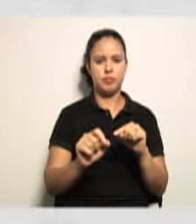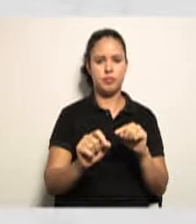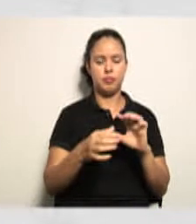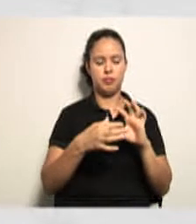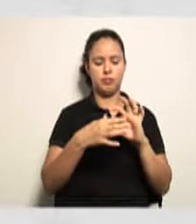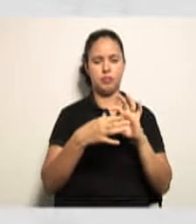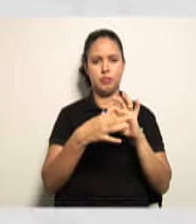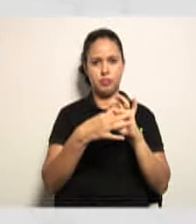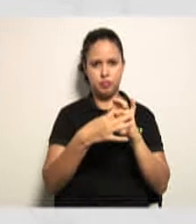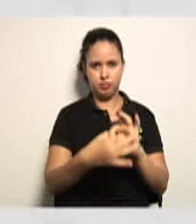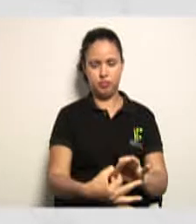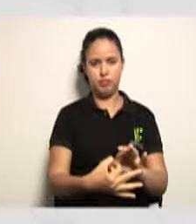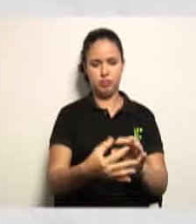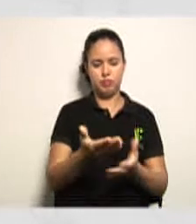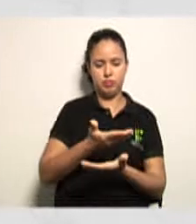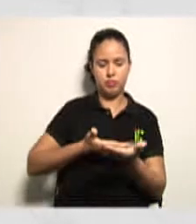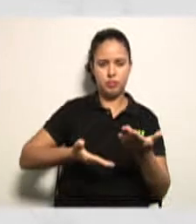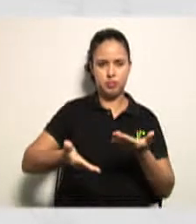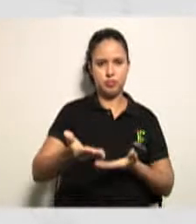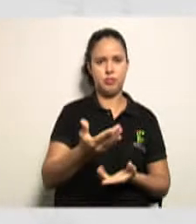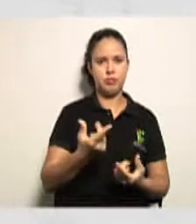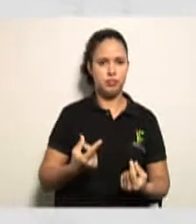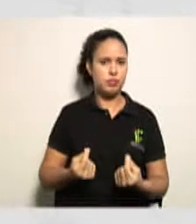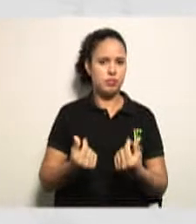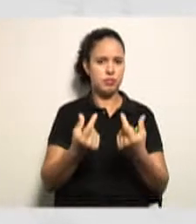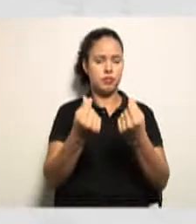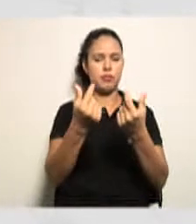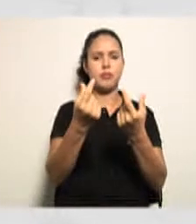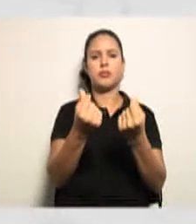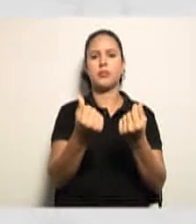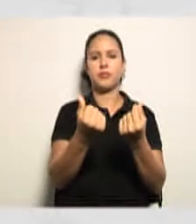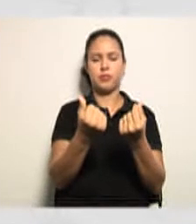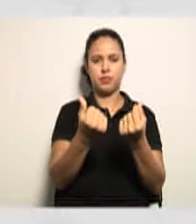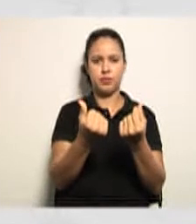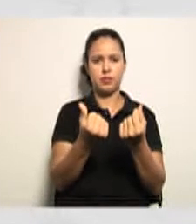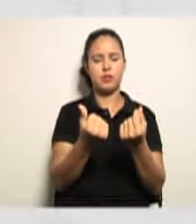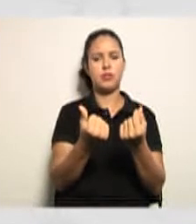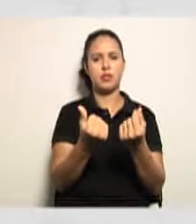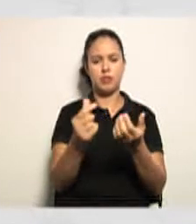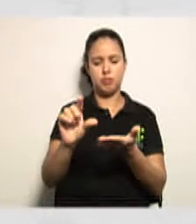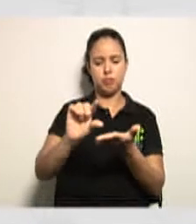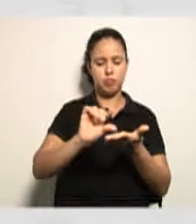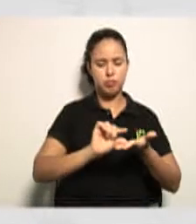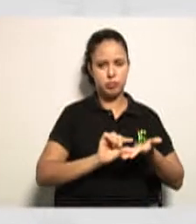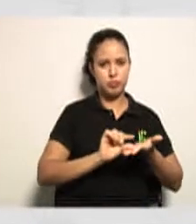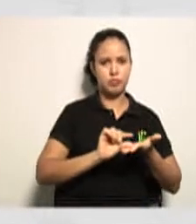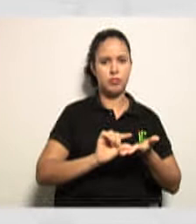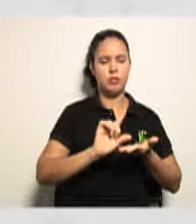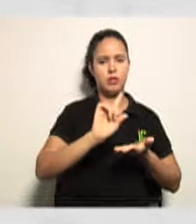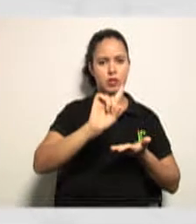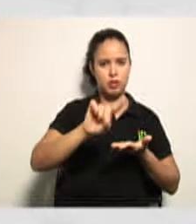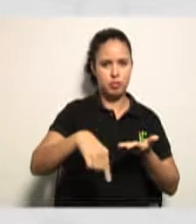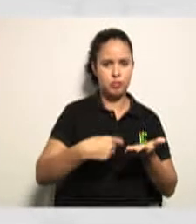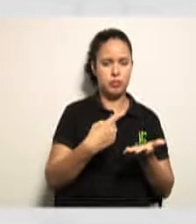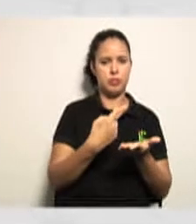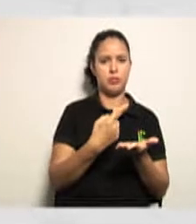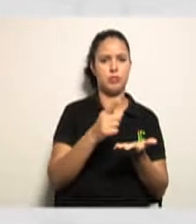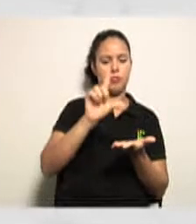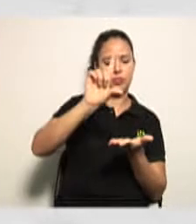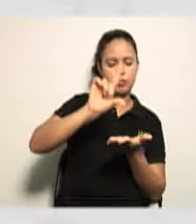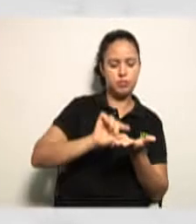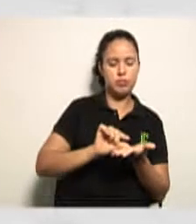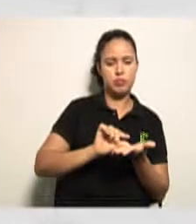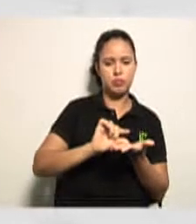vai representar toda a movimentação. O recurso financeiro está indo lá nas sobras que a cooperativa vai ter, nos